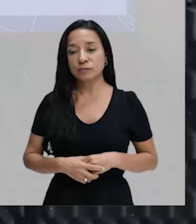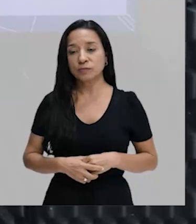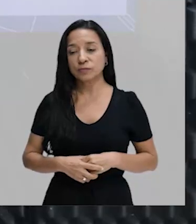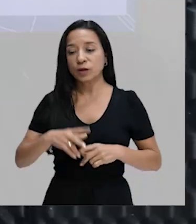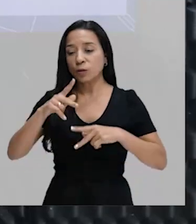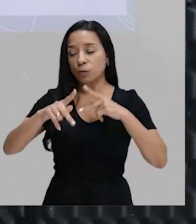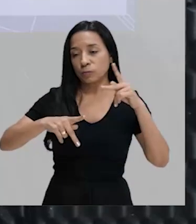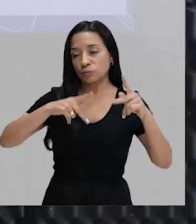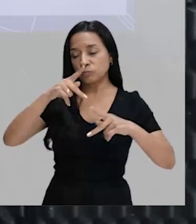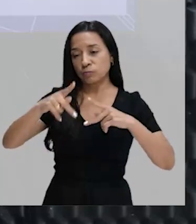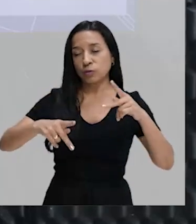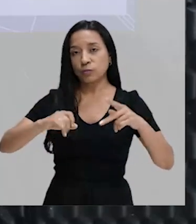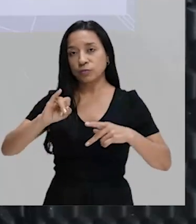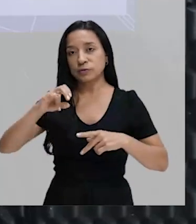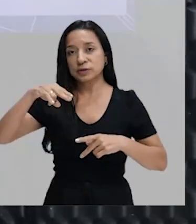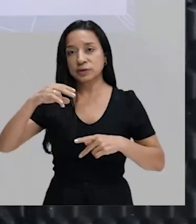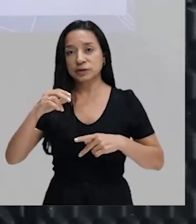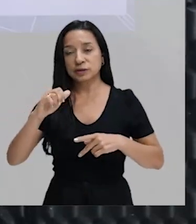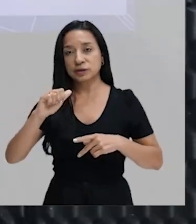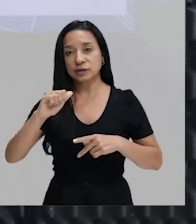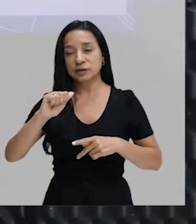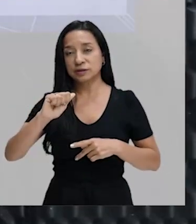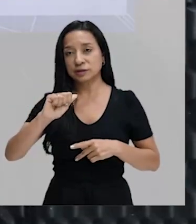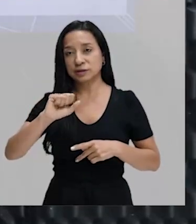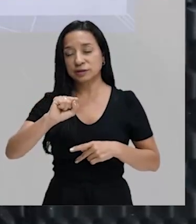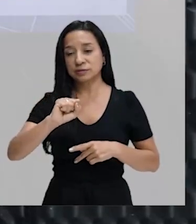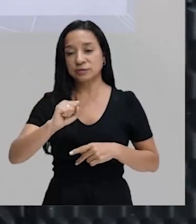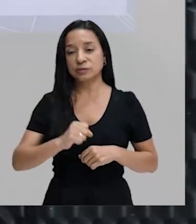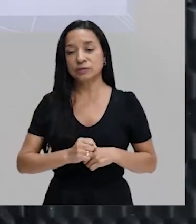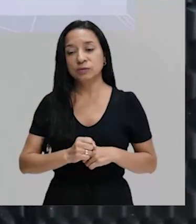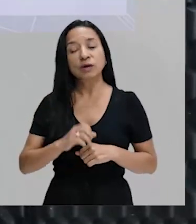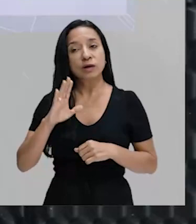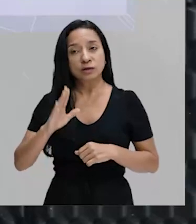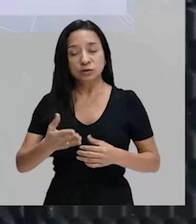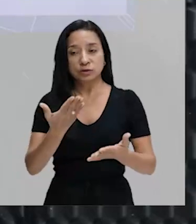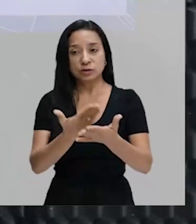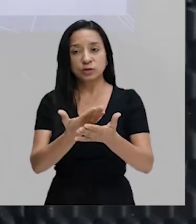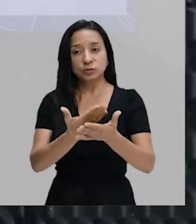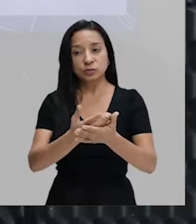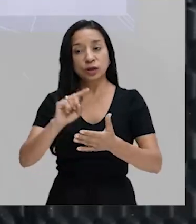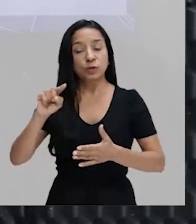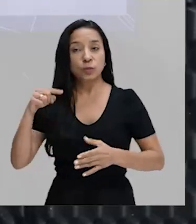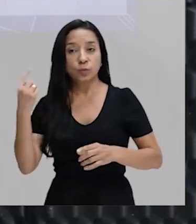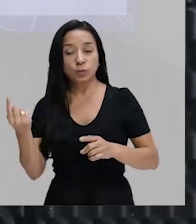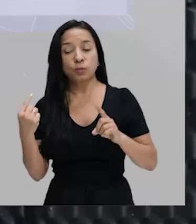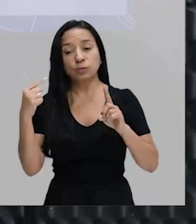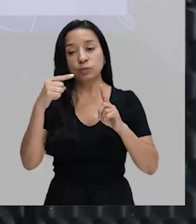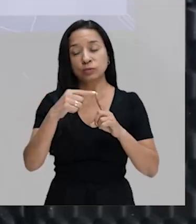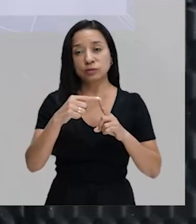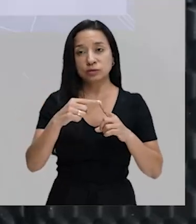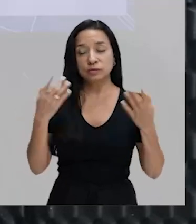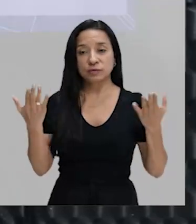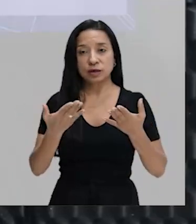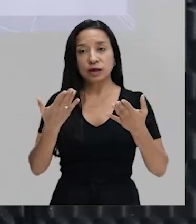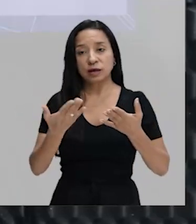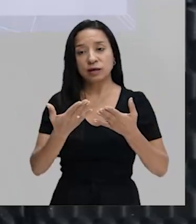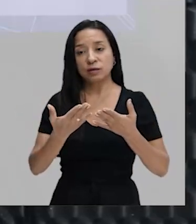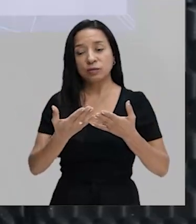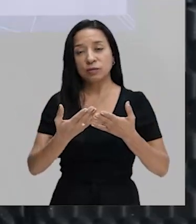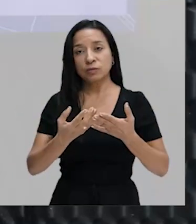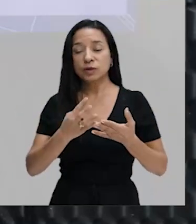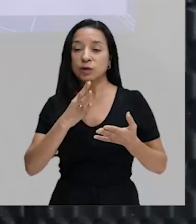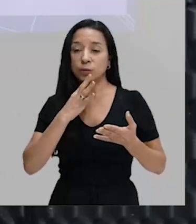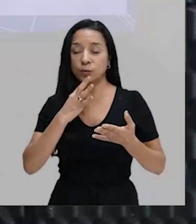civilização Inca, tá? Então, vocês já viram essa temática por um outro ponto de vista. Nós vamos ver agora de forma